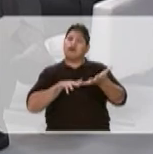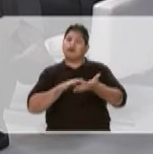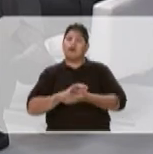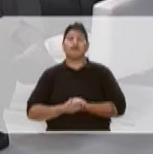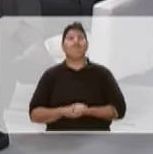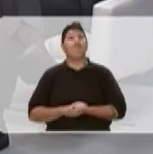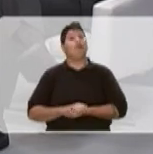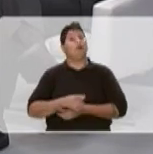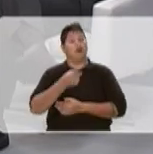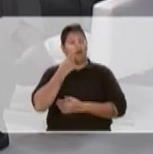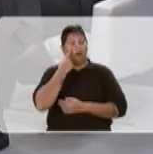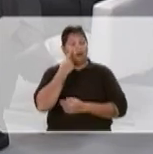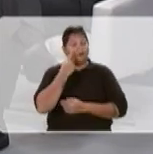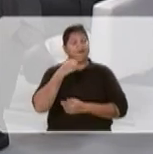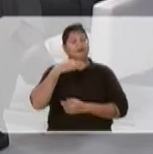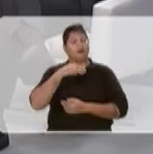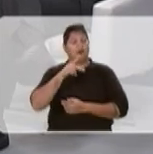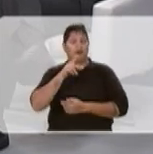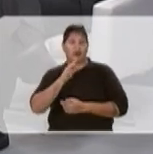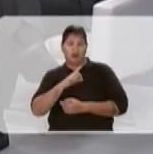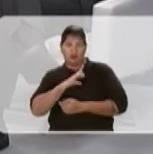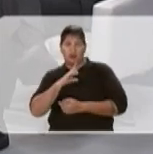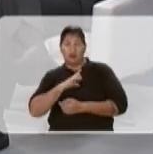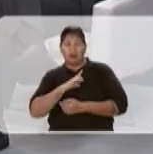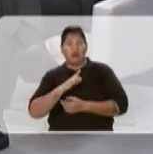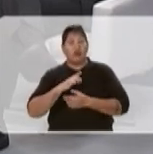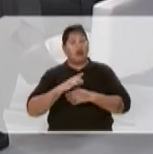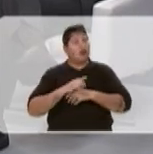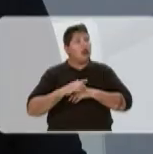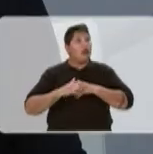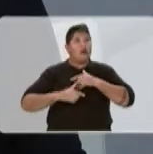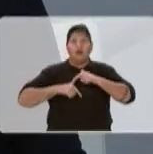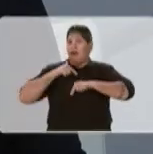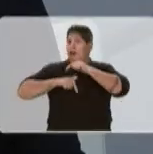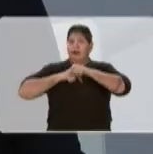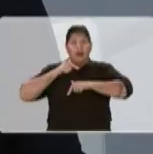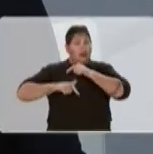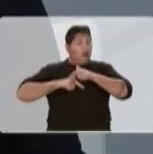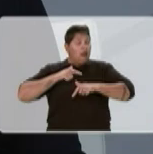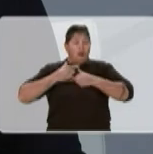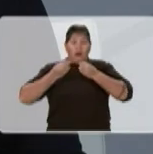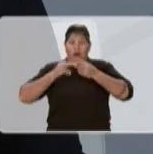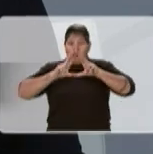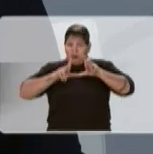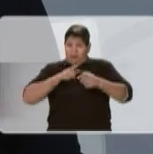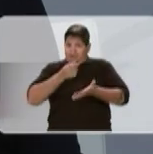detalhasse essa atuação. Olha, o MPT vem se dedicando a essa